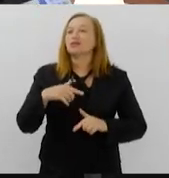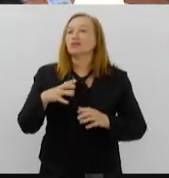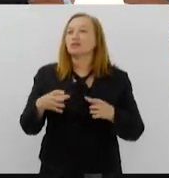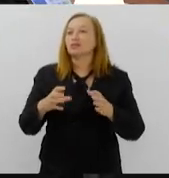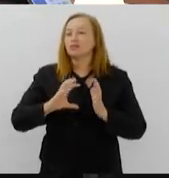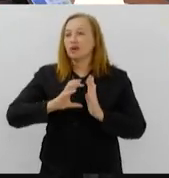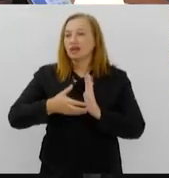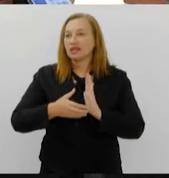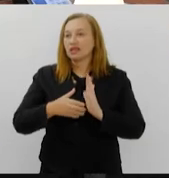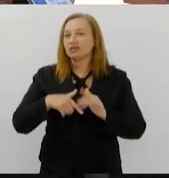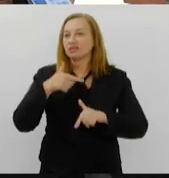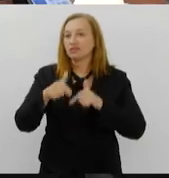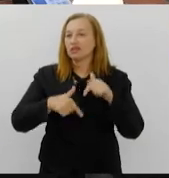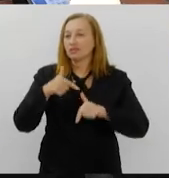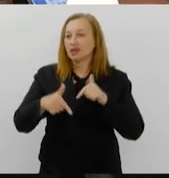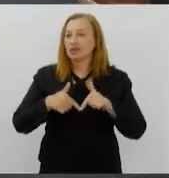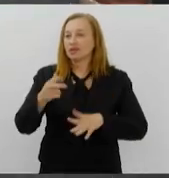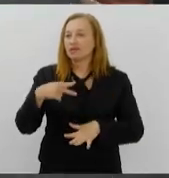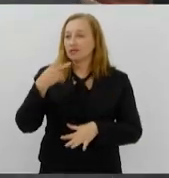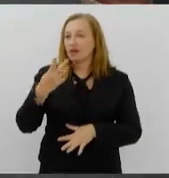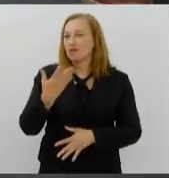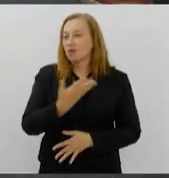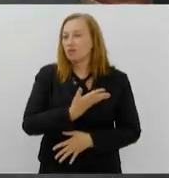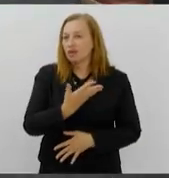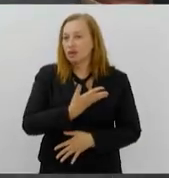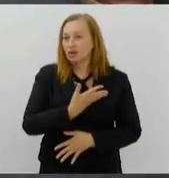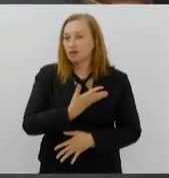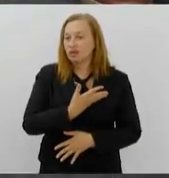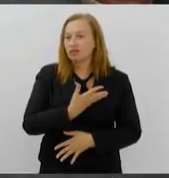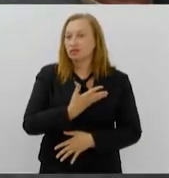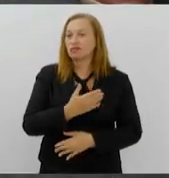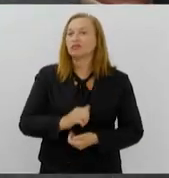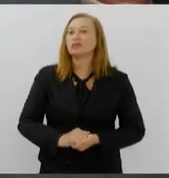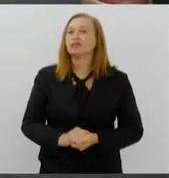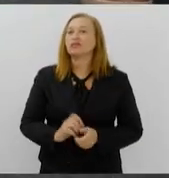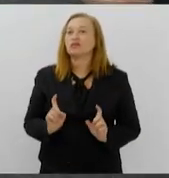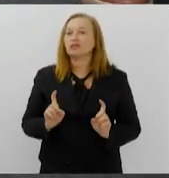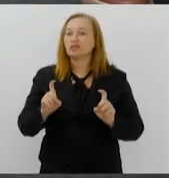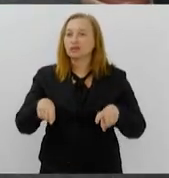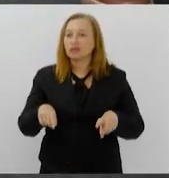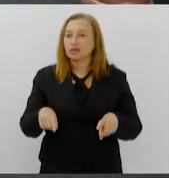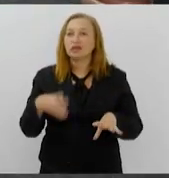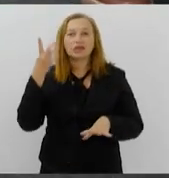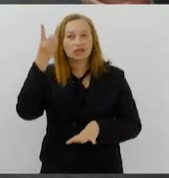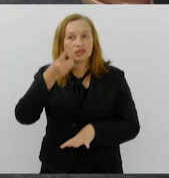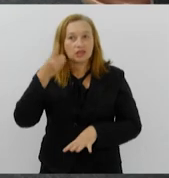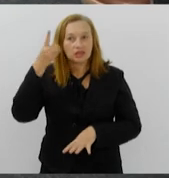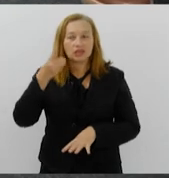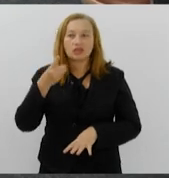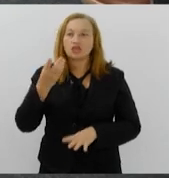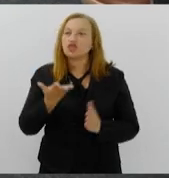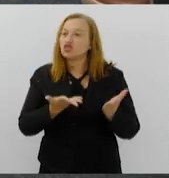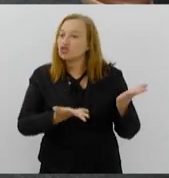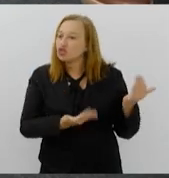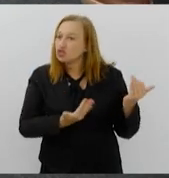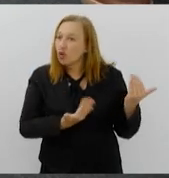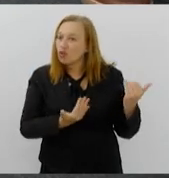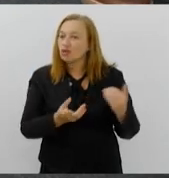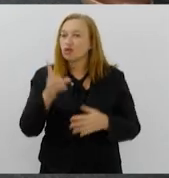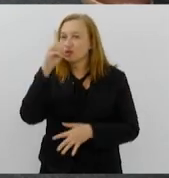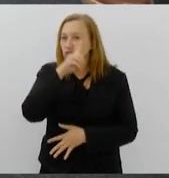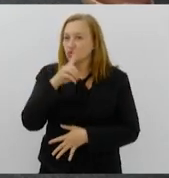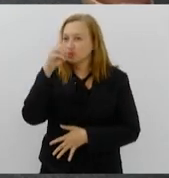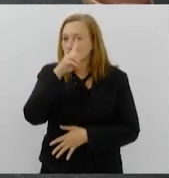uma menção aqui ao meu querido colega de bancada, o deputado jovem, que no domingo